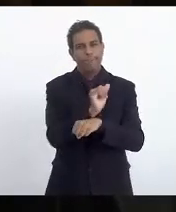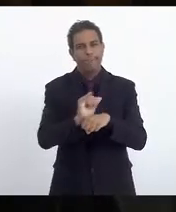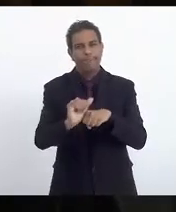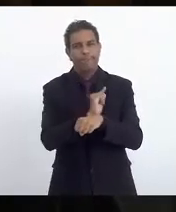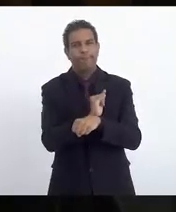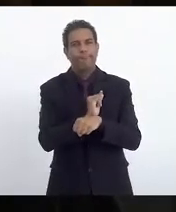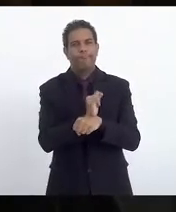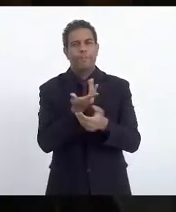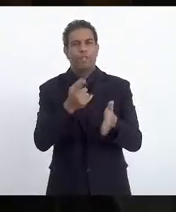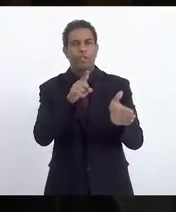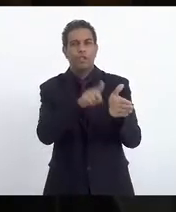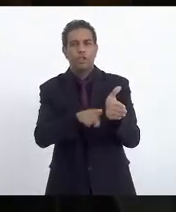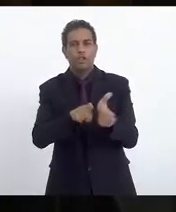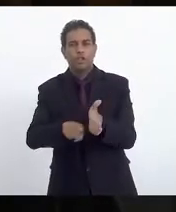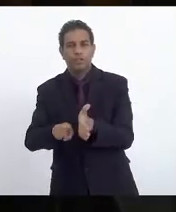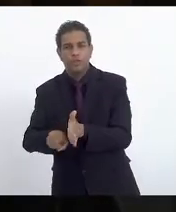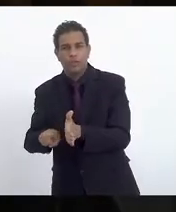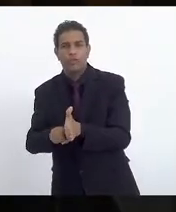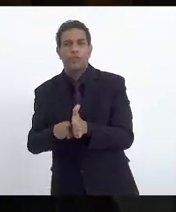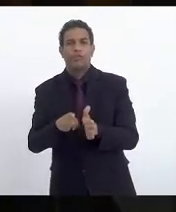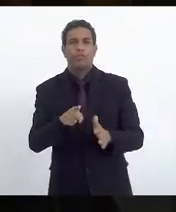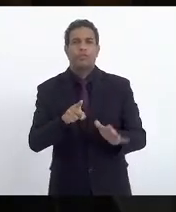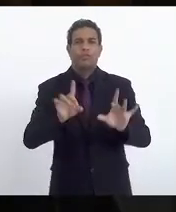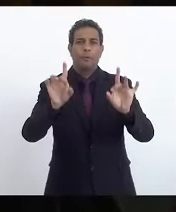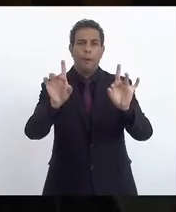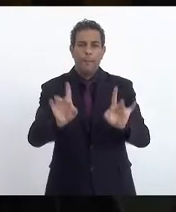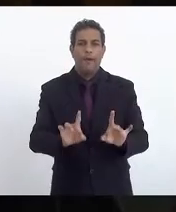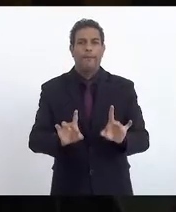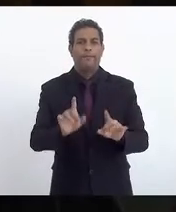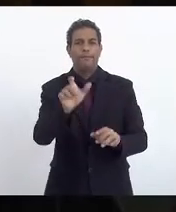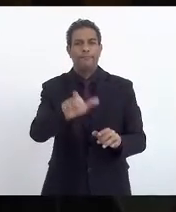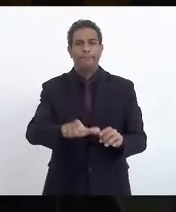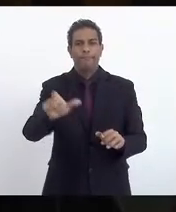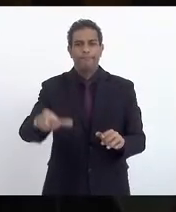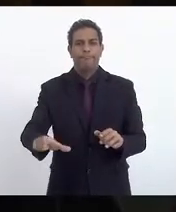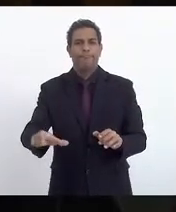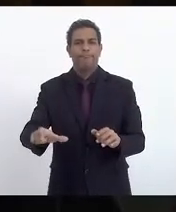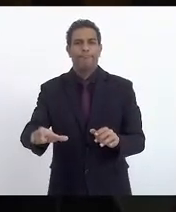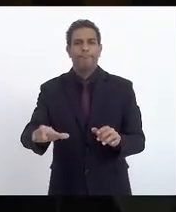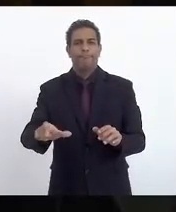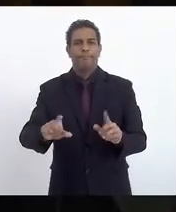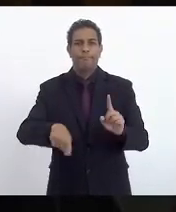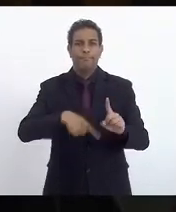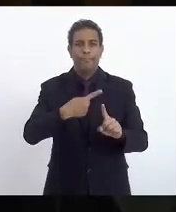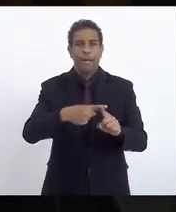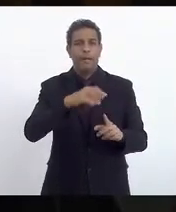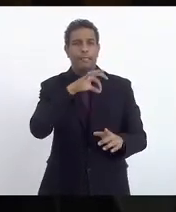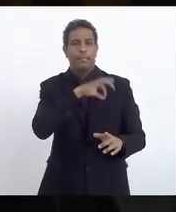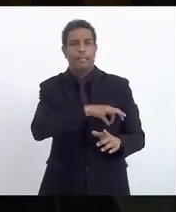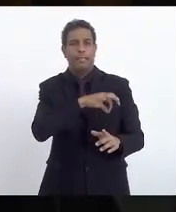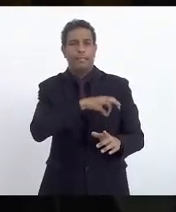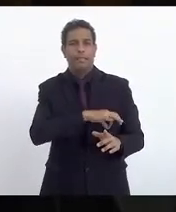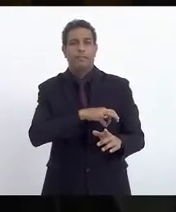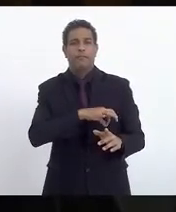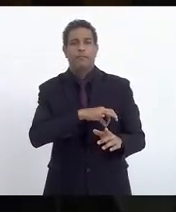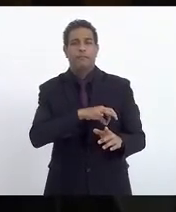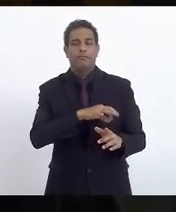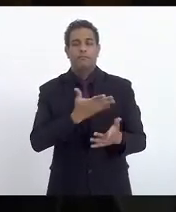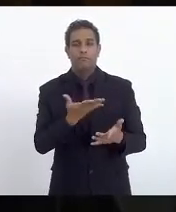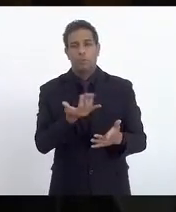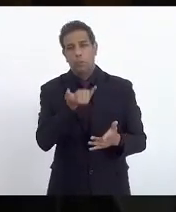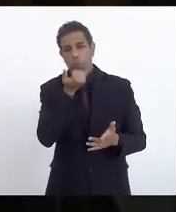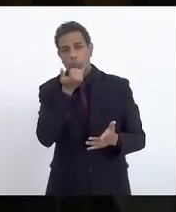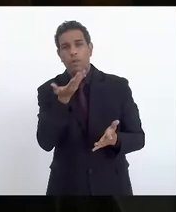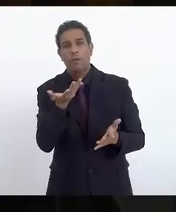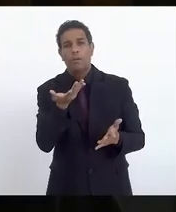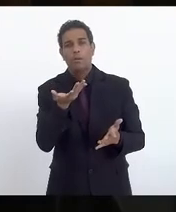e os descontos das participações especiais com a renda bruta isso vai para renda bruta Então